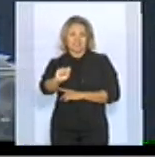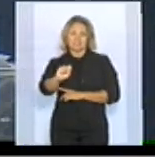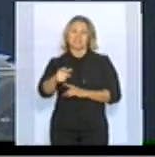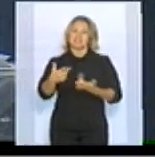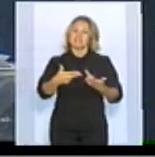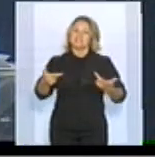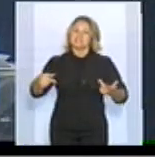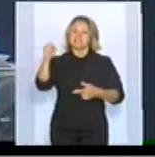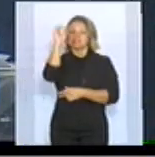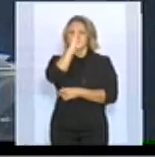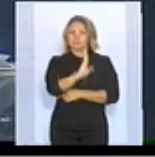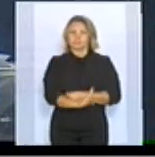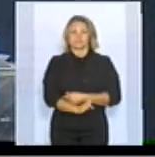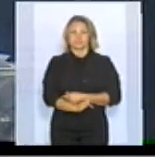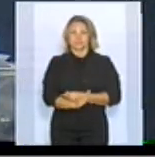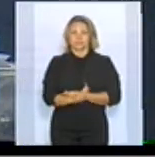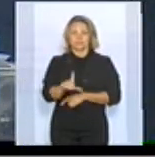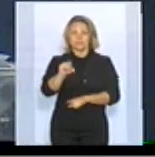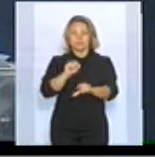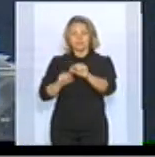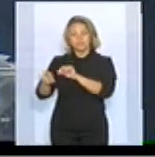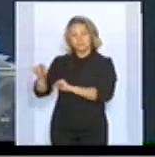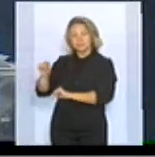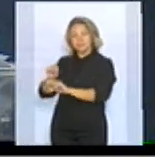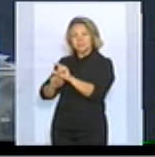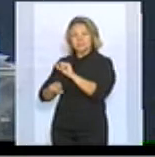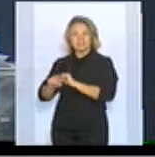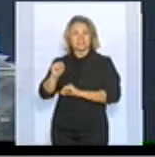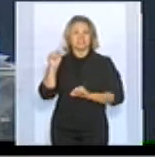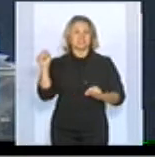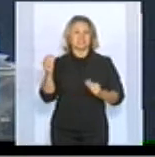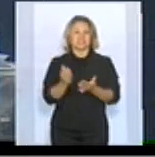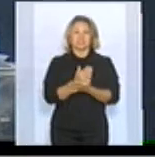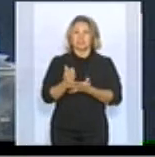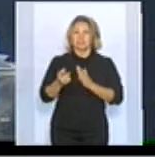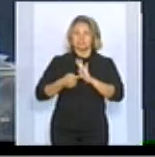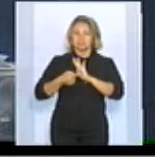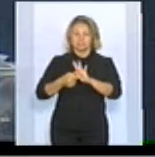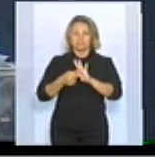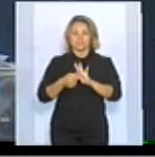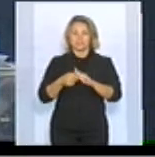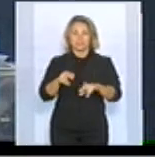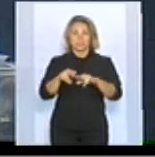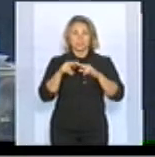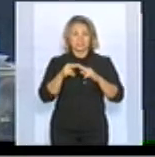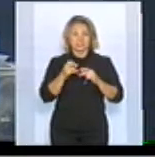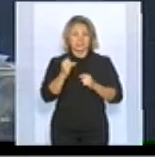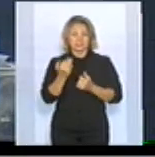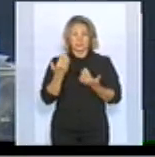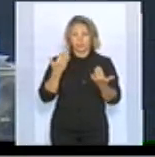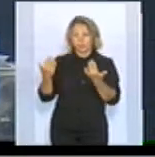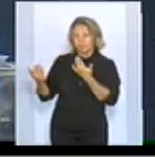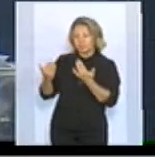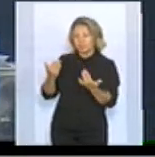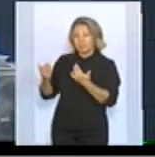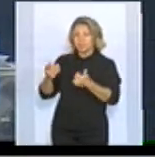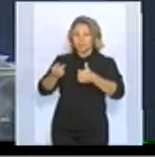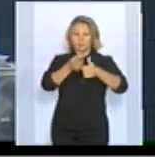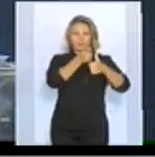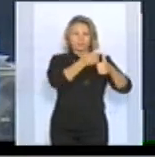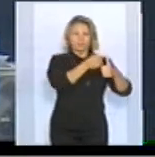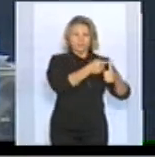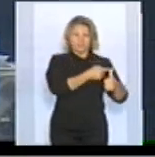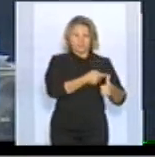canais selecionados, os quais a Ancine faz sempre o levantamento. Então, se compararmos, por exemplo, o primeiro